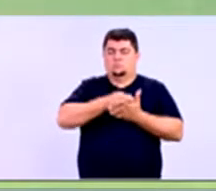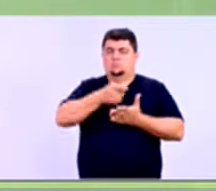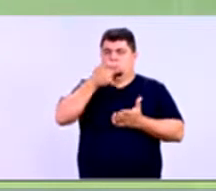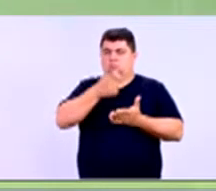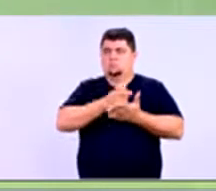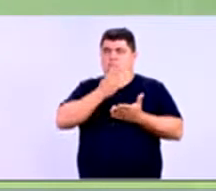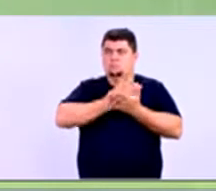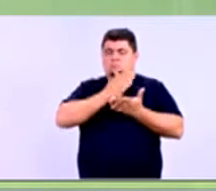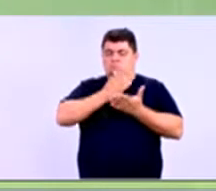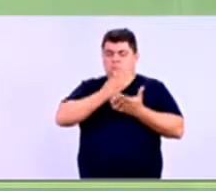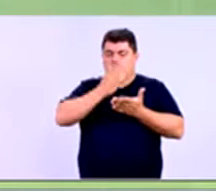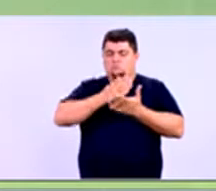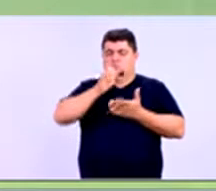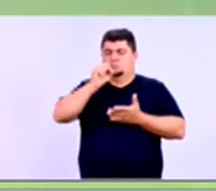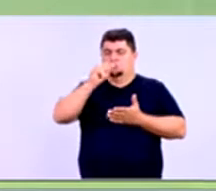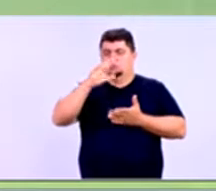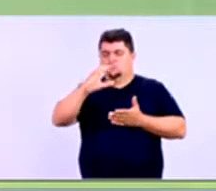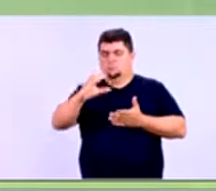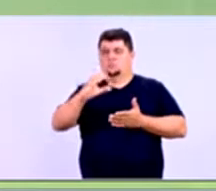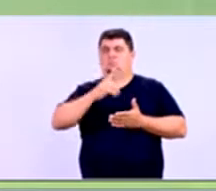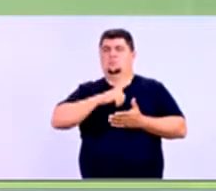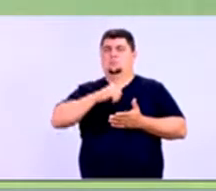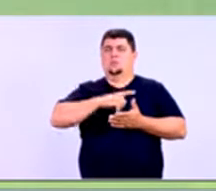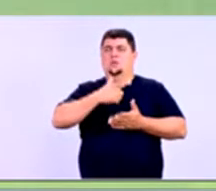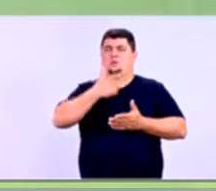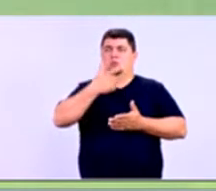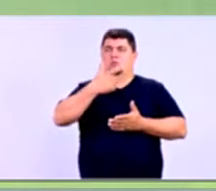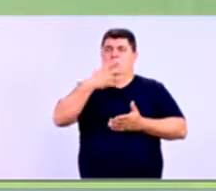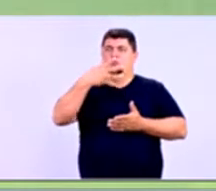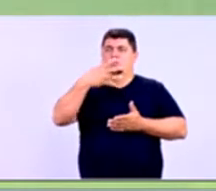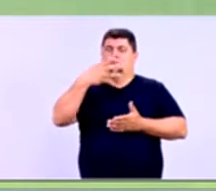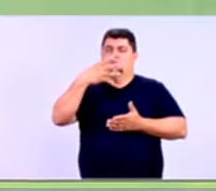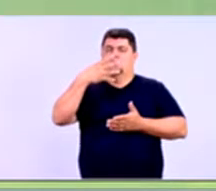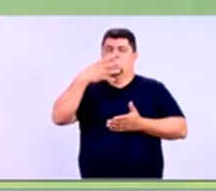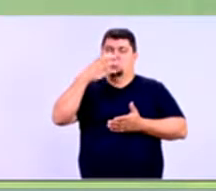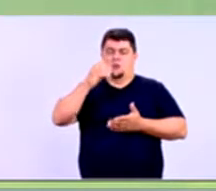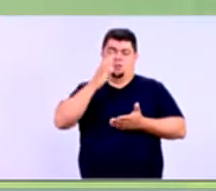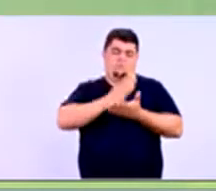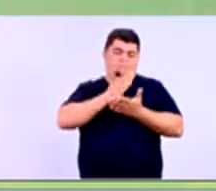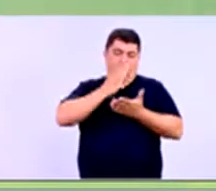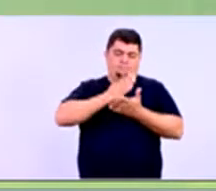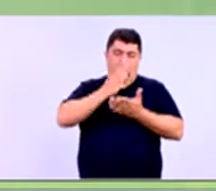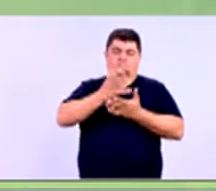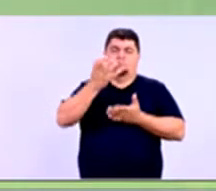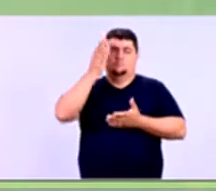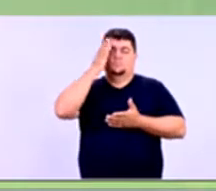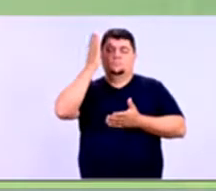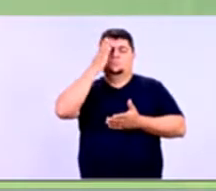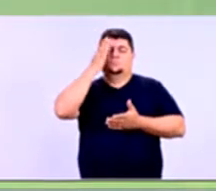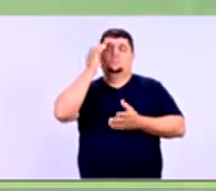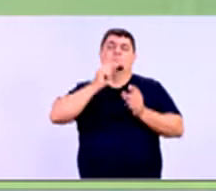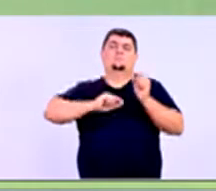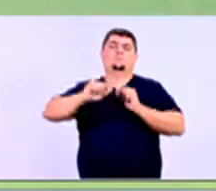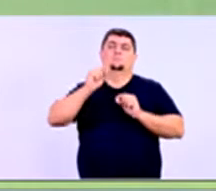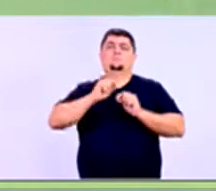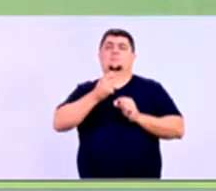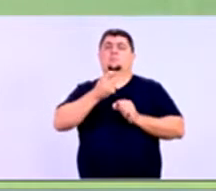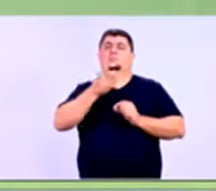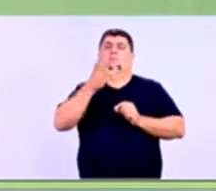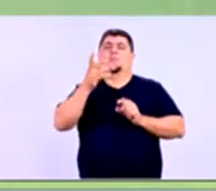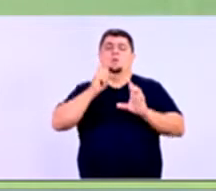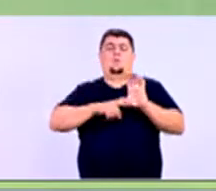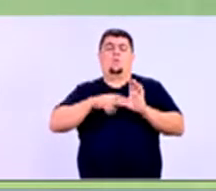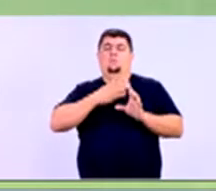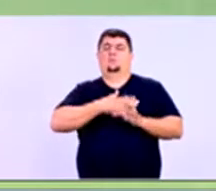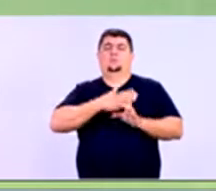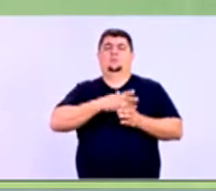sistema de amortização saque em 240 parcelas e eu quero saber quanto que eu estou